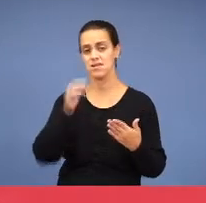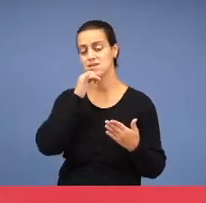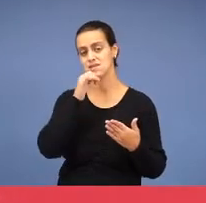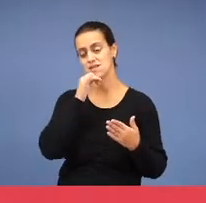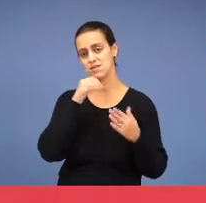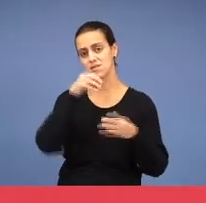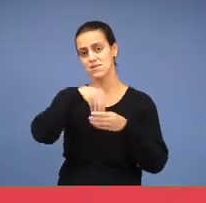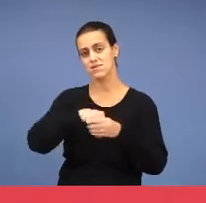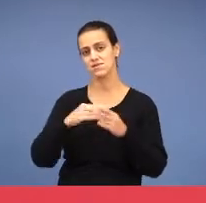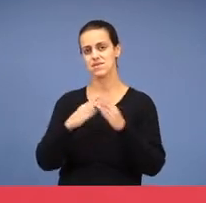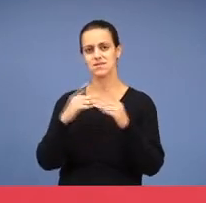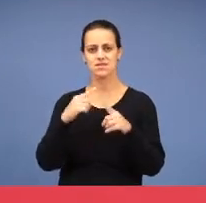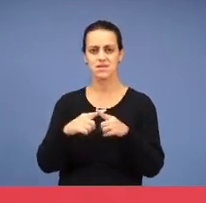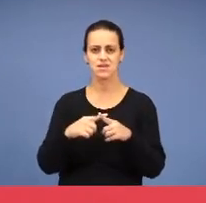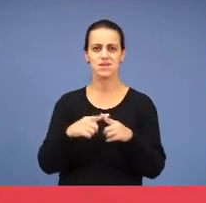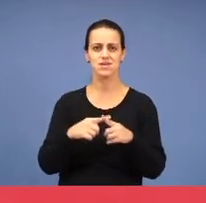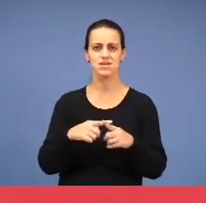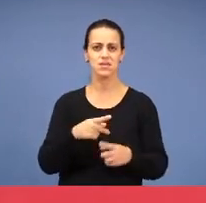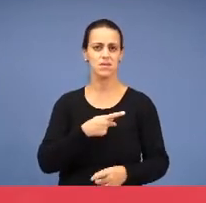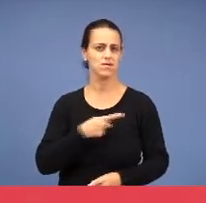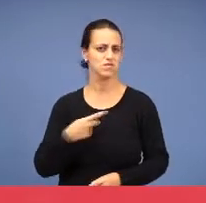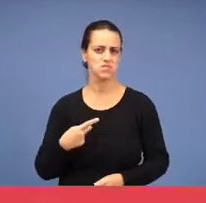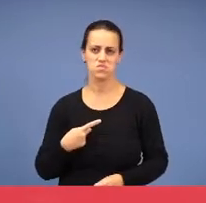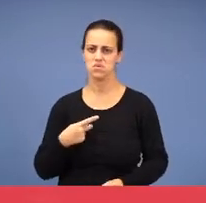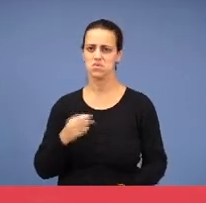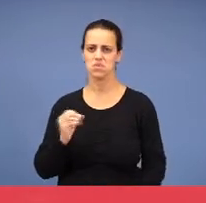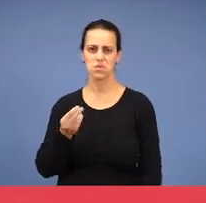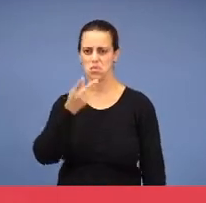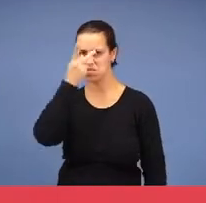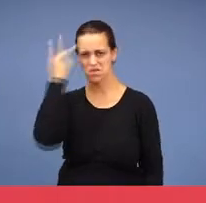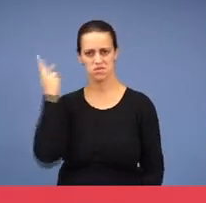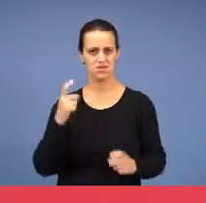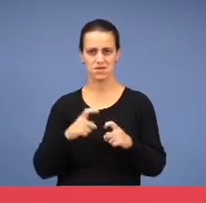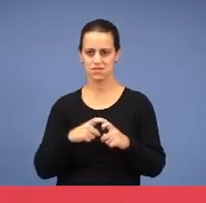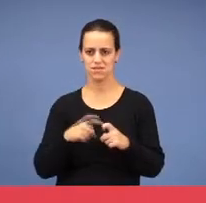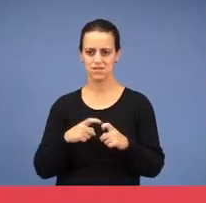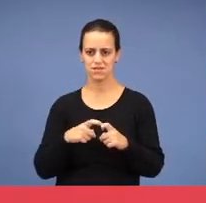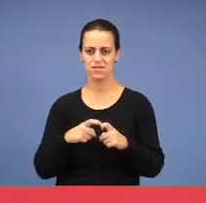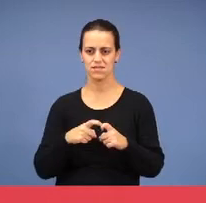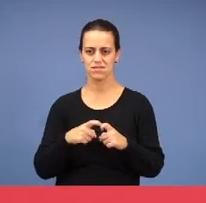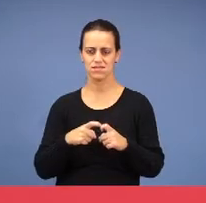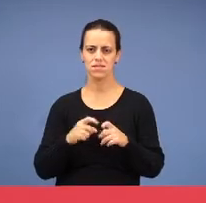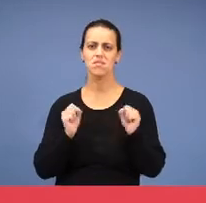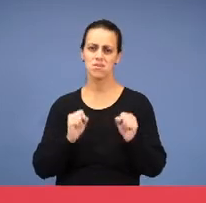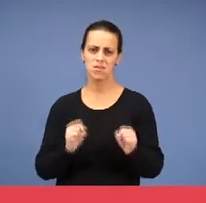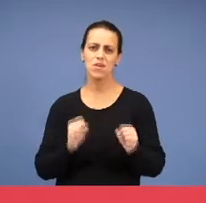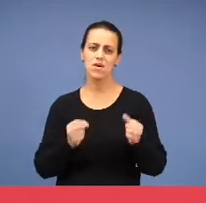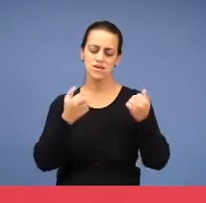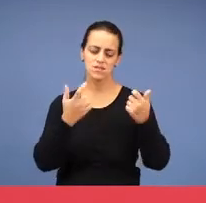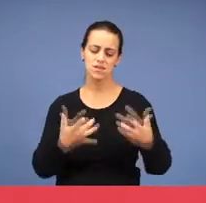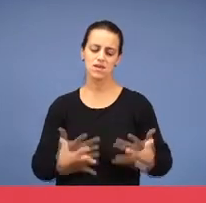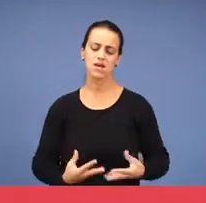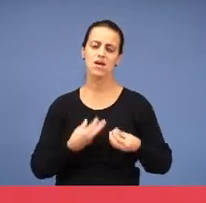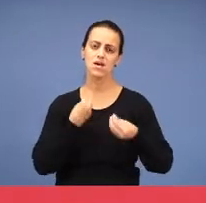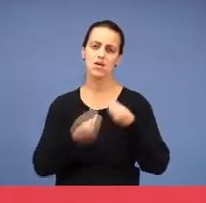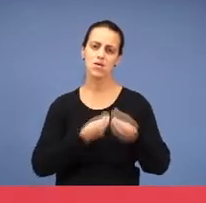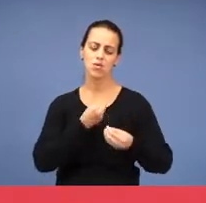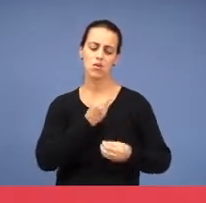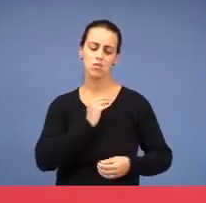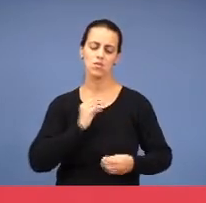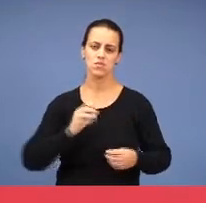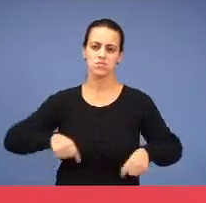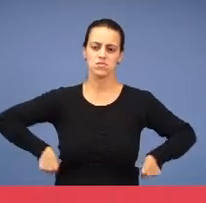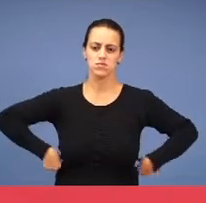algum irmão que seja médico nessa área de saúde, dê uma pequena explicação do funcionamento dos rins e